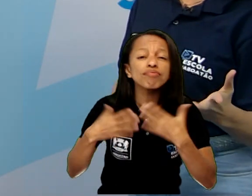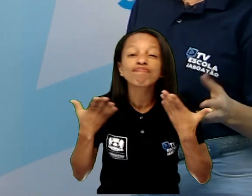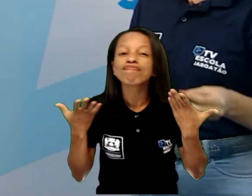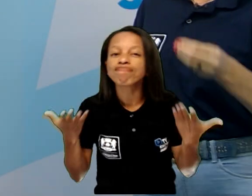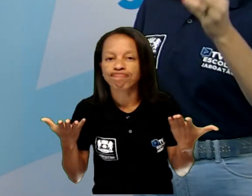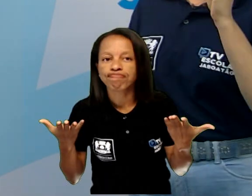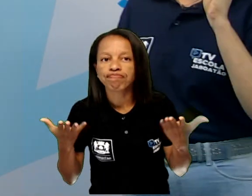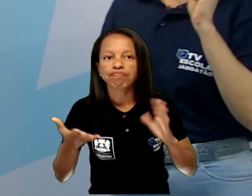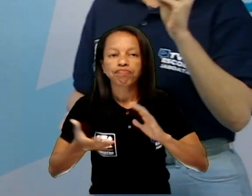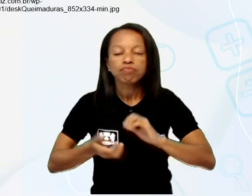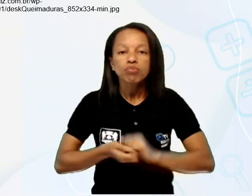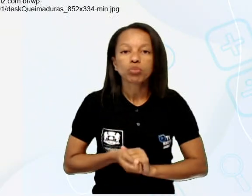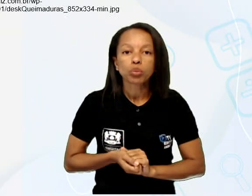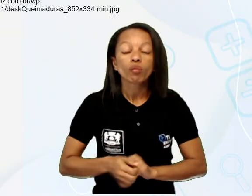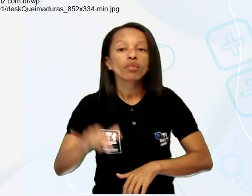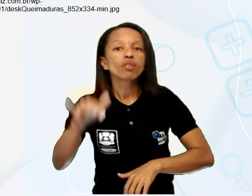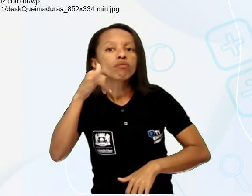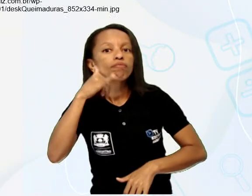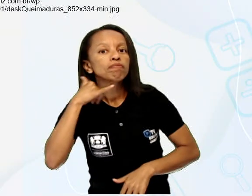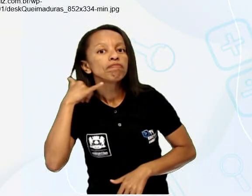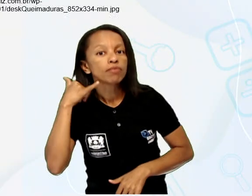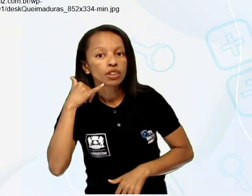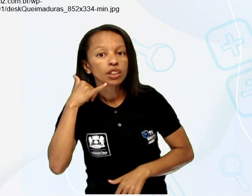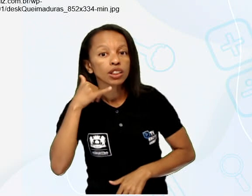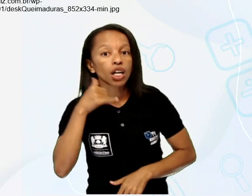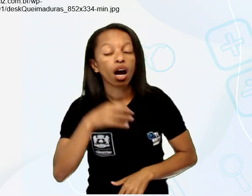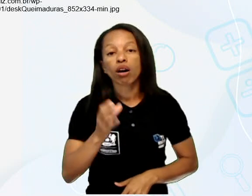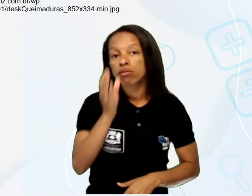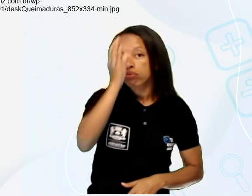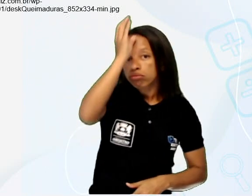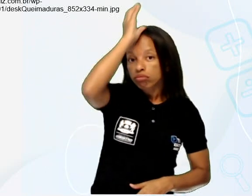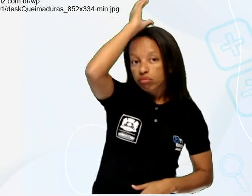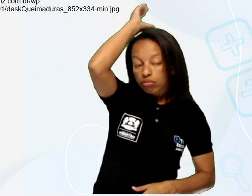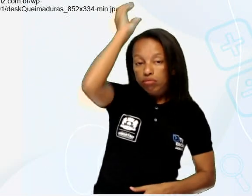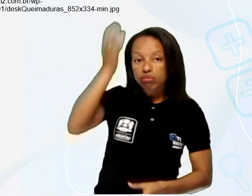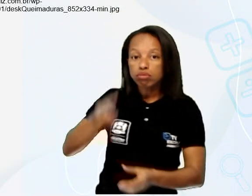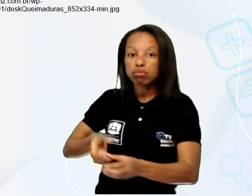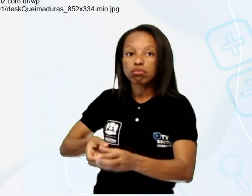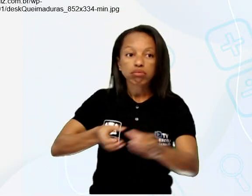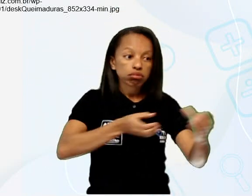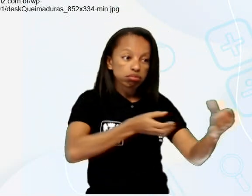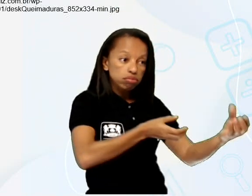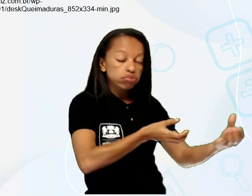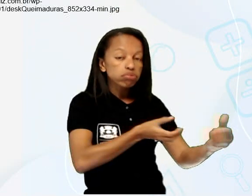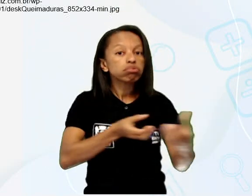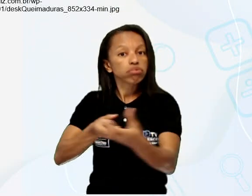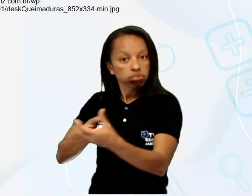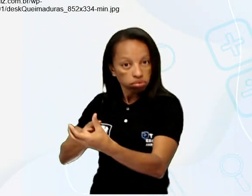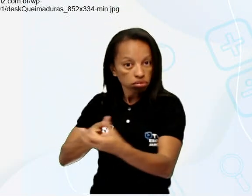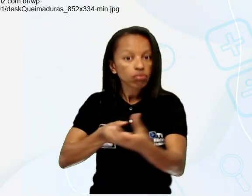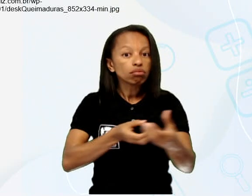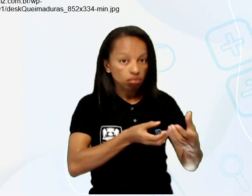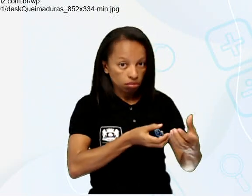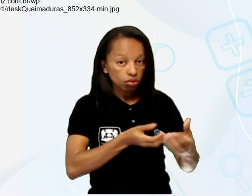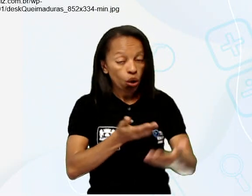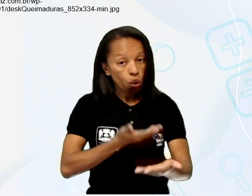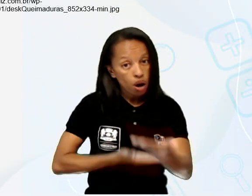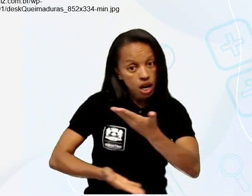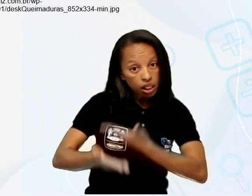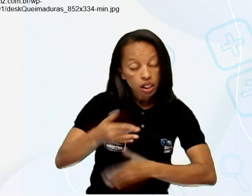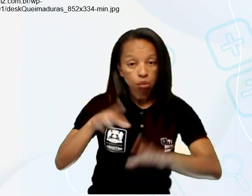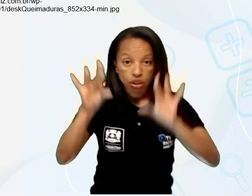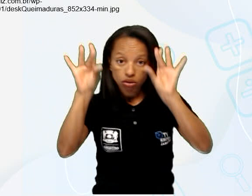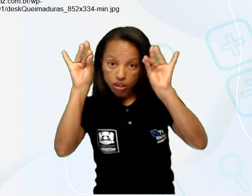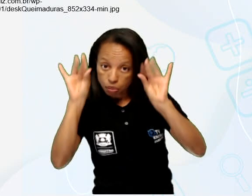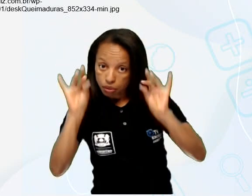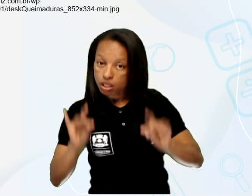domésticos? Ligar para o corpo de bombeiro ou atendimento especializado, tá? Desligar